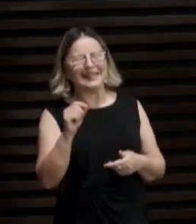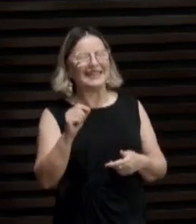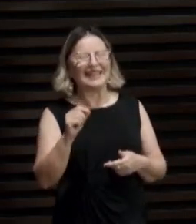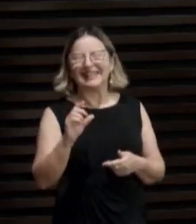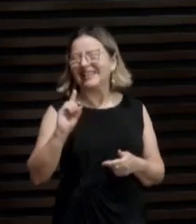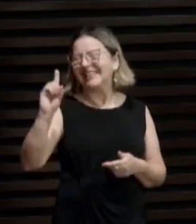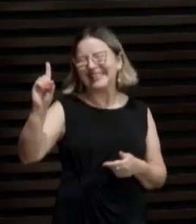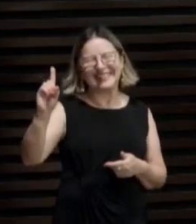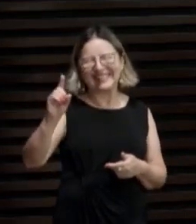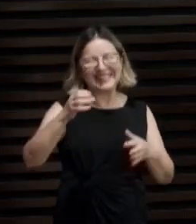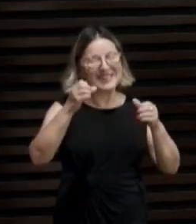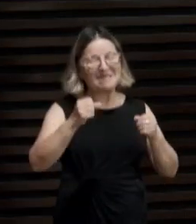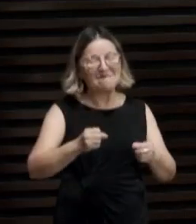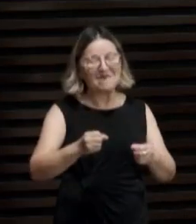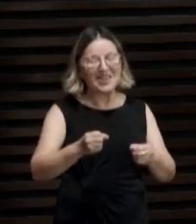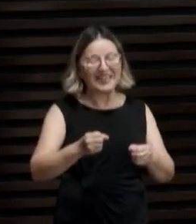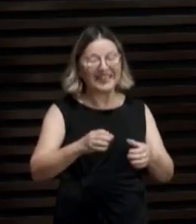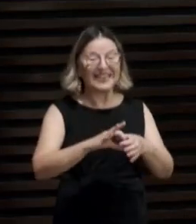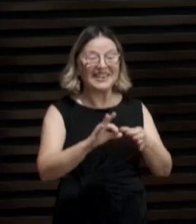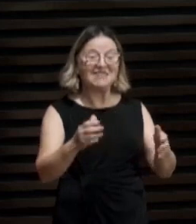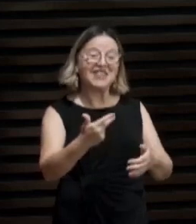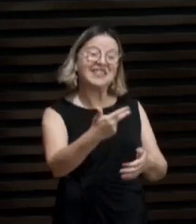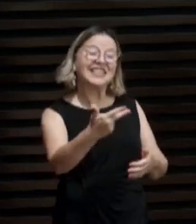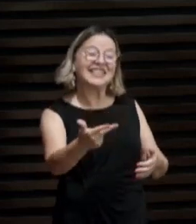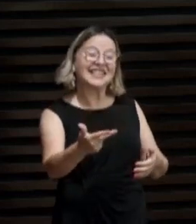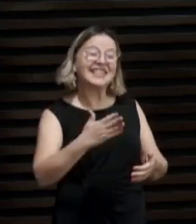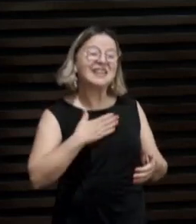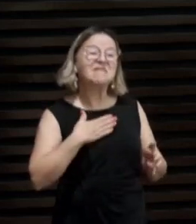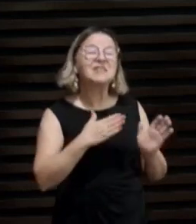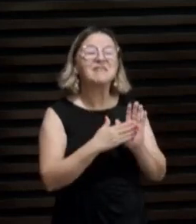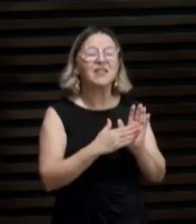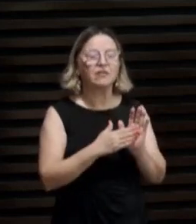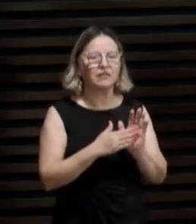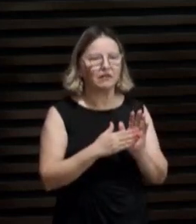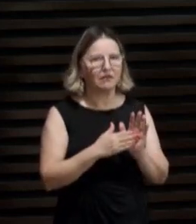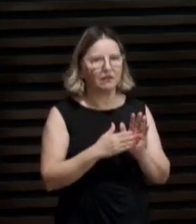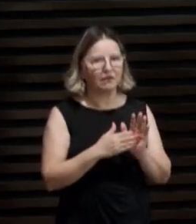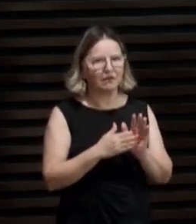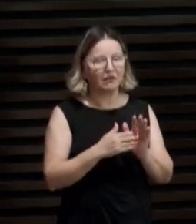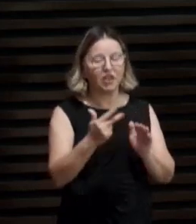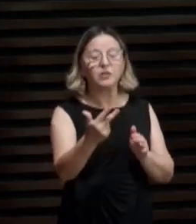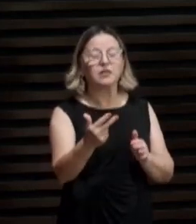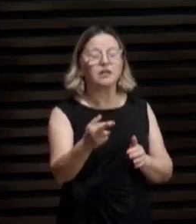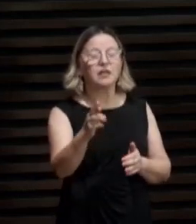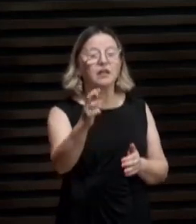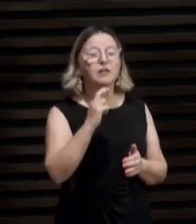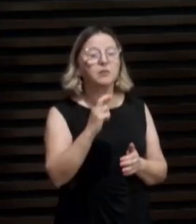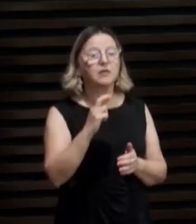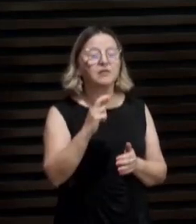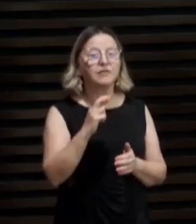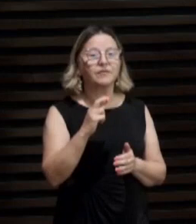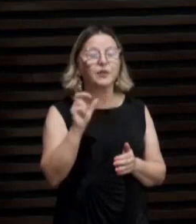vos poderá livrar das minhas mãos? E sabe o que eles respondem? Sadraque, Mesaque e Abidnego?